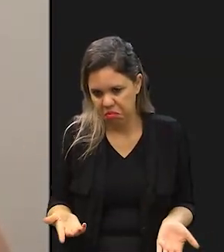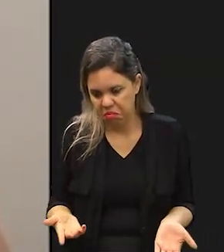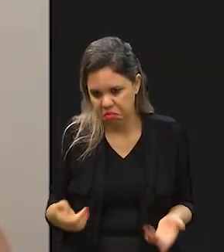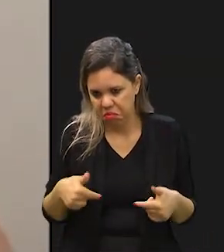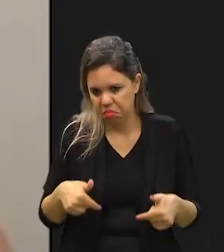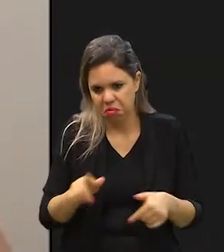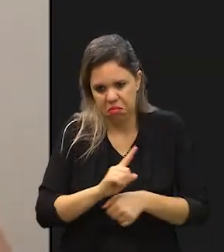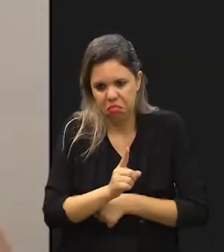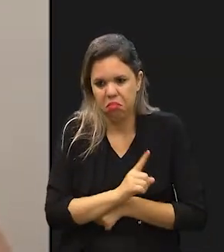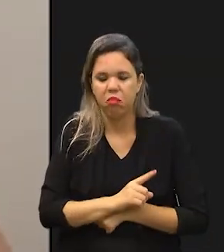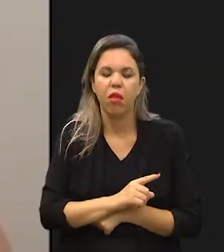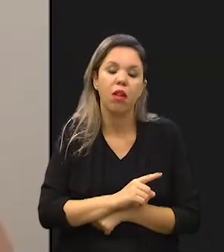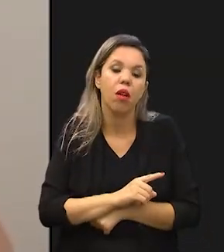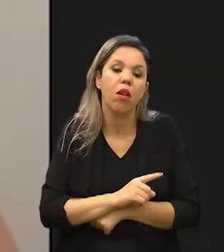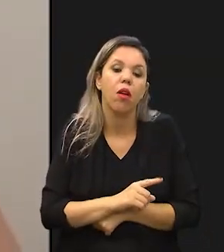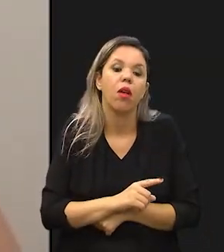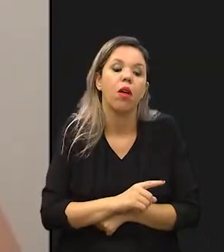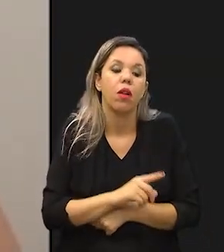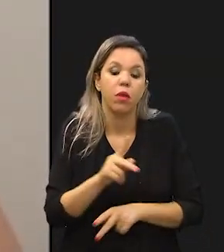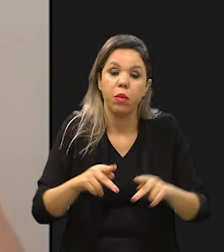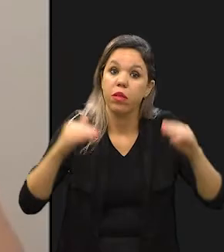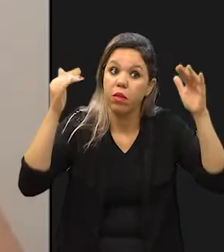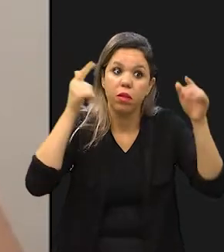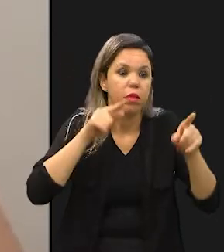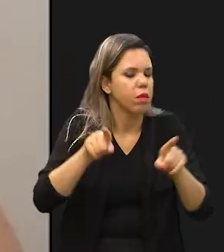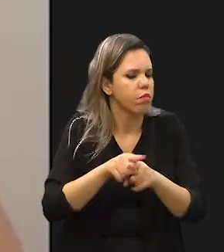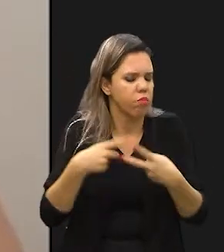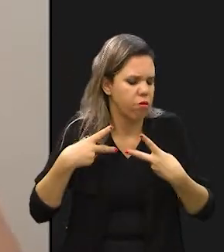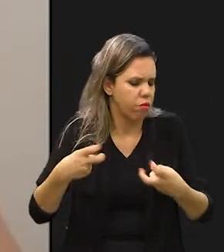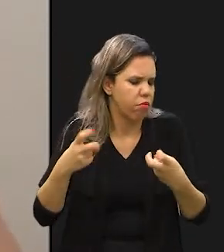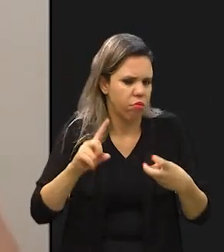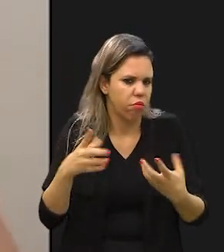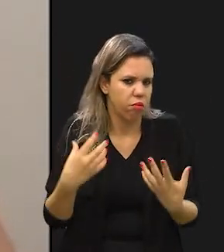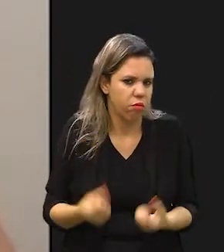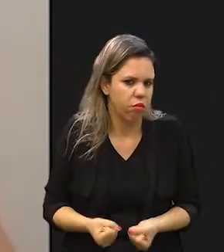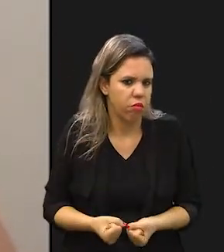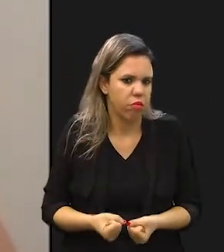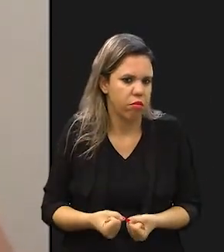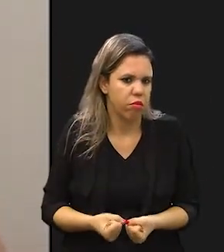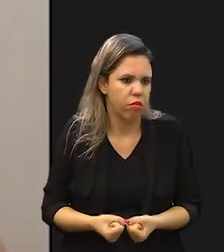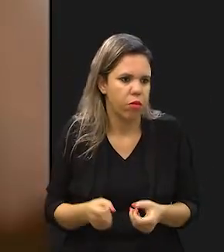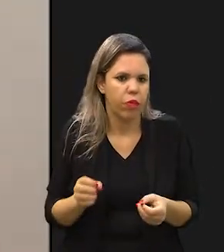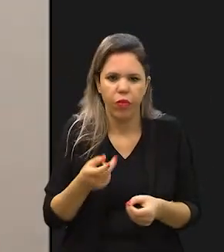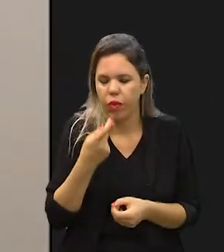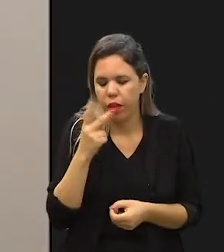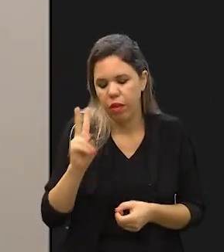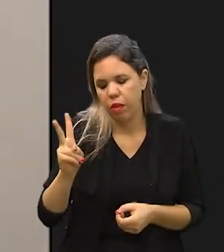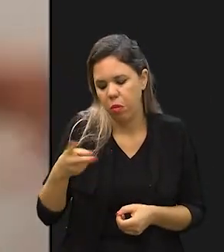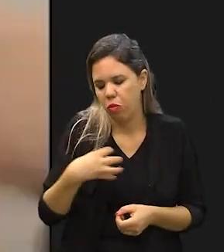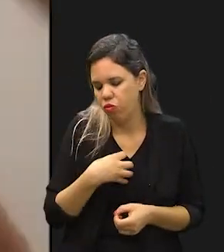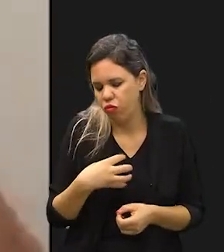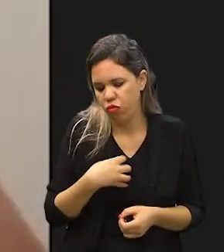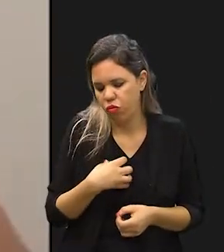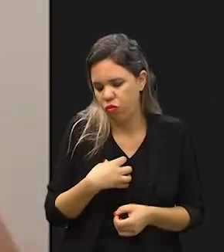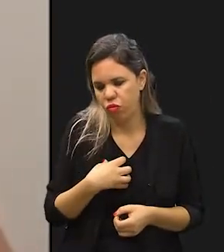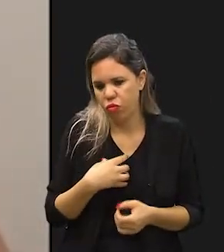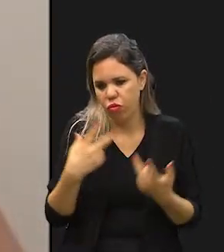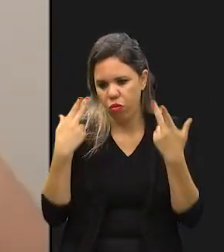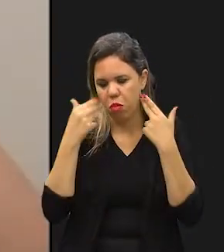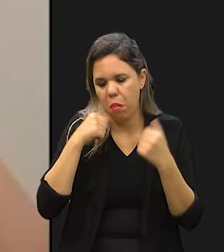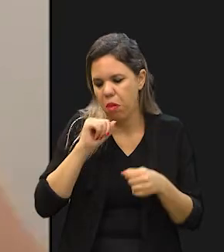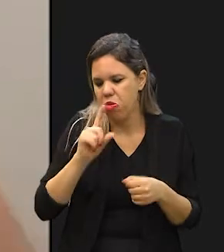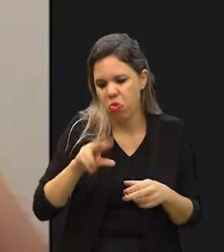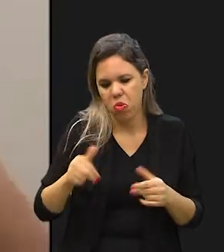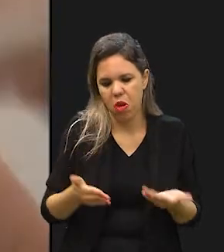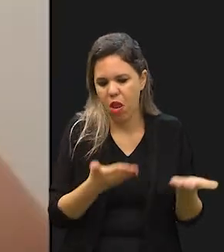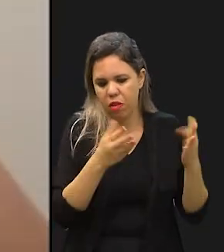essa iniciativa. E muitas vezes o próprio adulto não consegue se enxergar dessa forma. Porque ele fala, não, mas eu sempre fui assim, e sempre foi assim, minha mãe nunca me